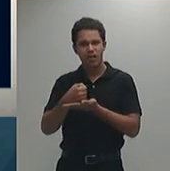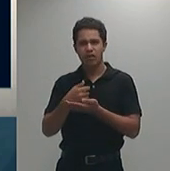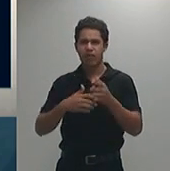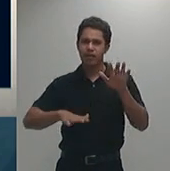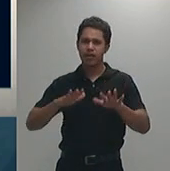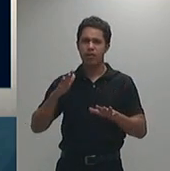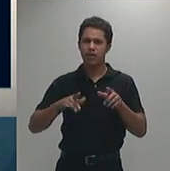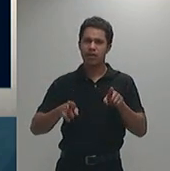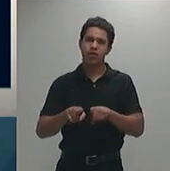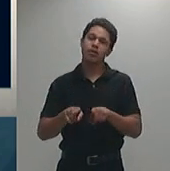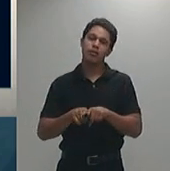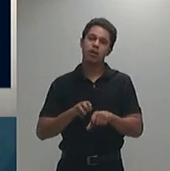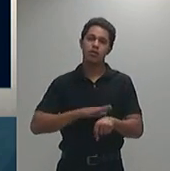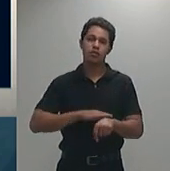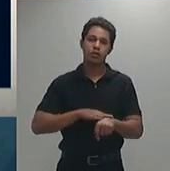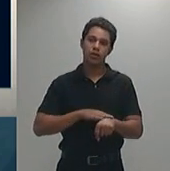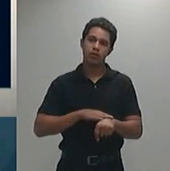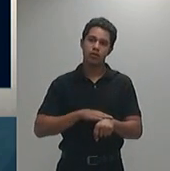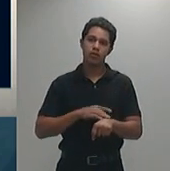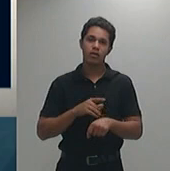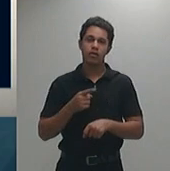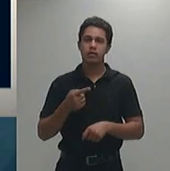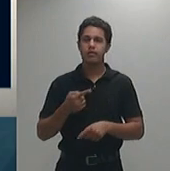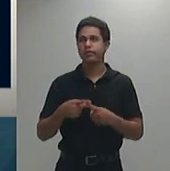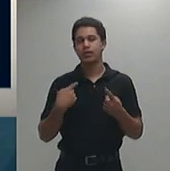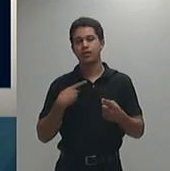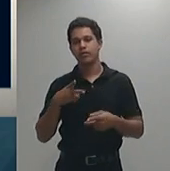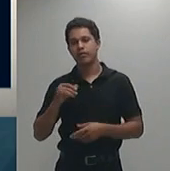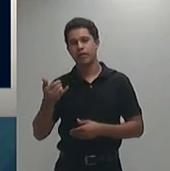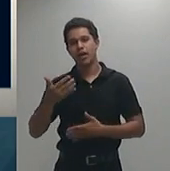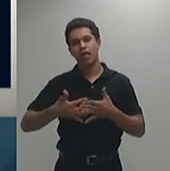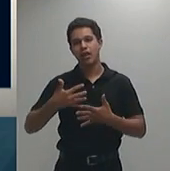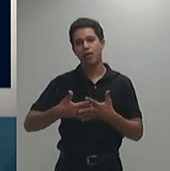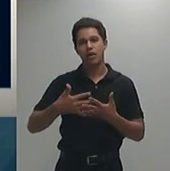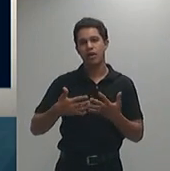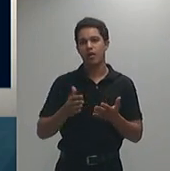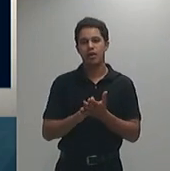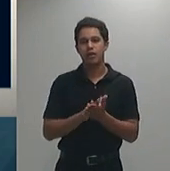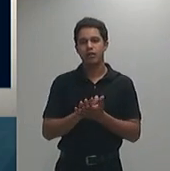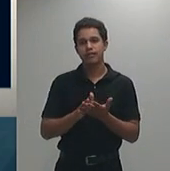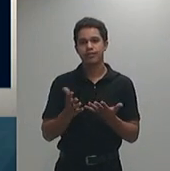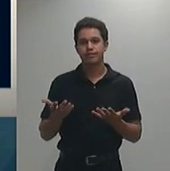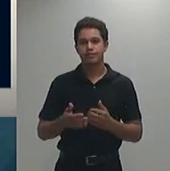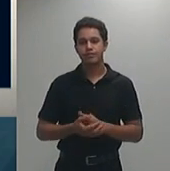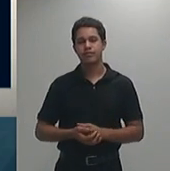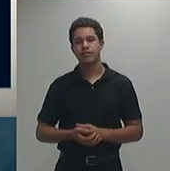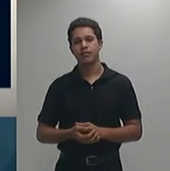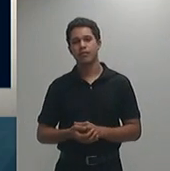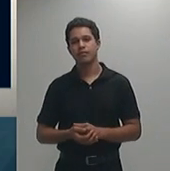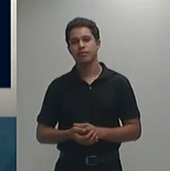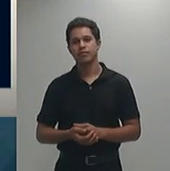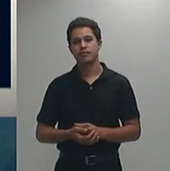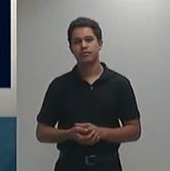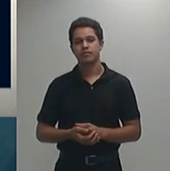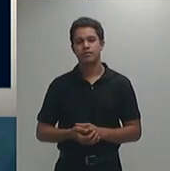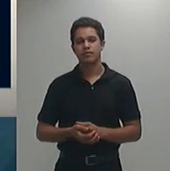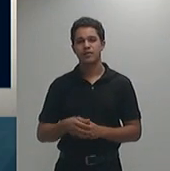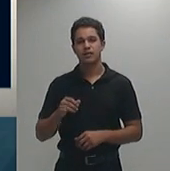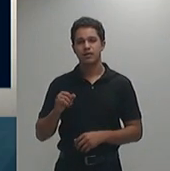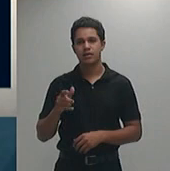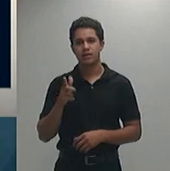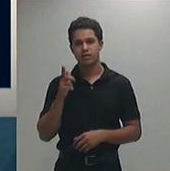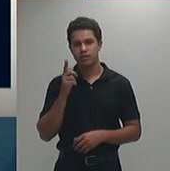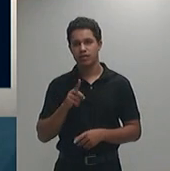não vai atrapalhar se eu não tiver a mesmo que não tivéssemos tempo para julgar eu não temos